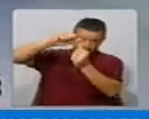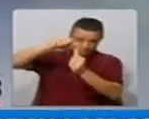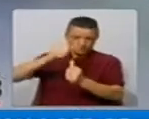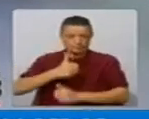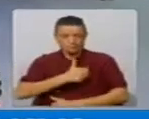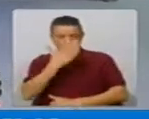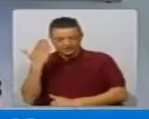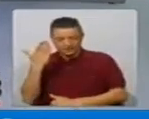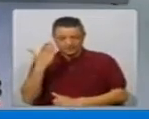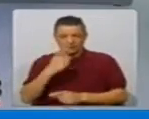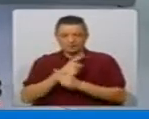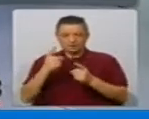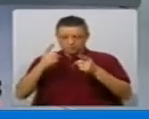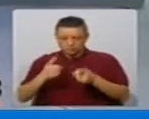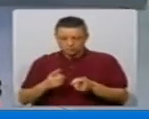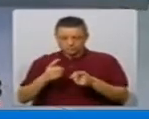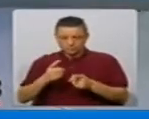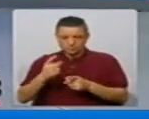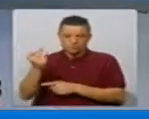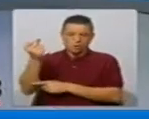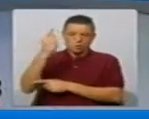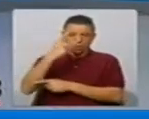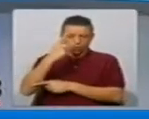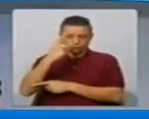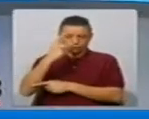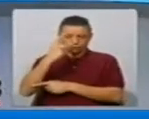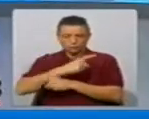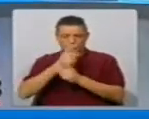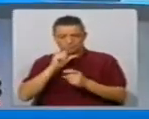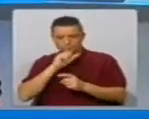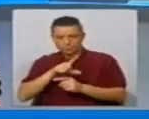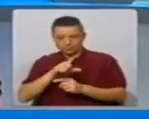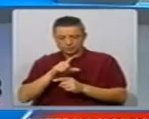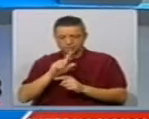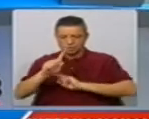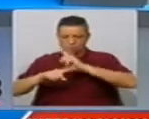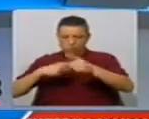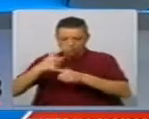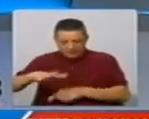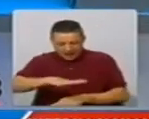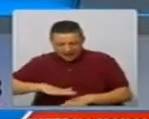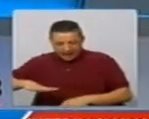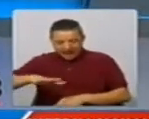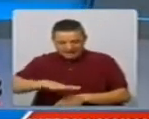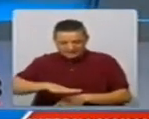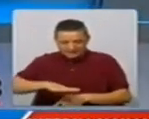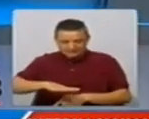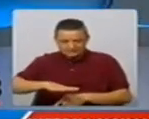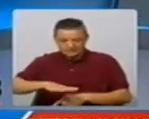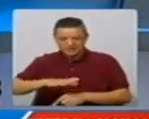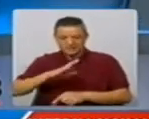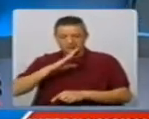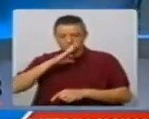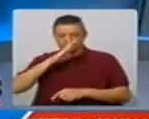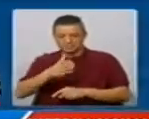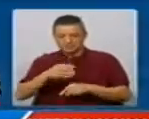dia. Bom dia, Cristiana. Miguel, começamos com uma luz que, pelo nome, nos poderia levar para outras áreas. Quase esotéricas, não é? E,